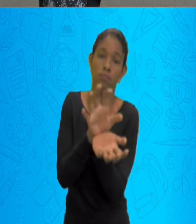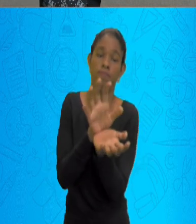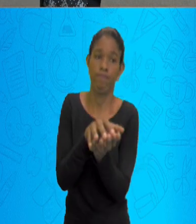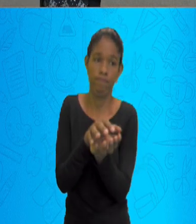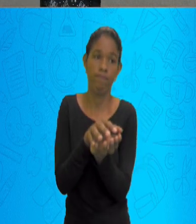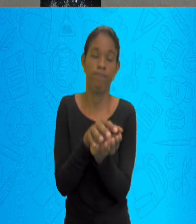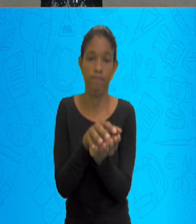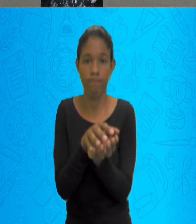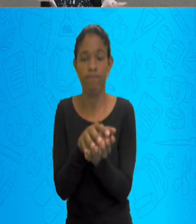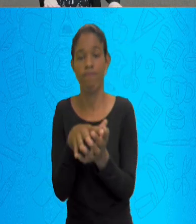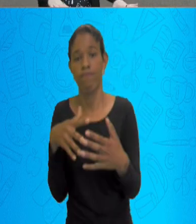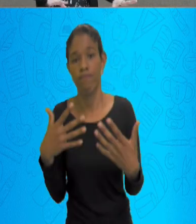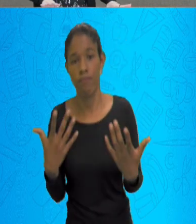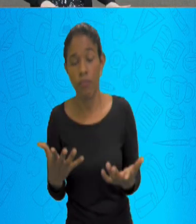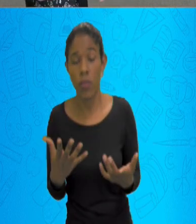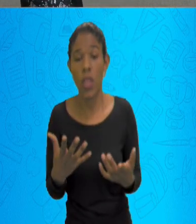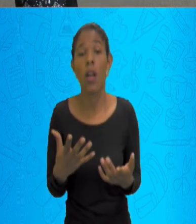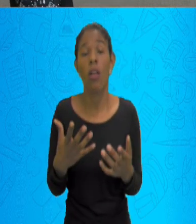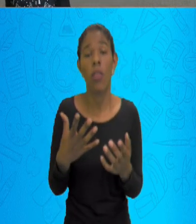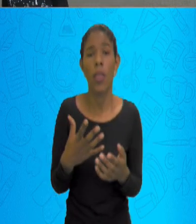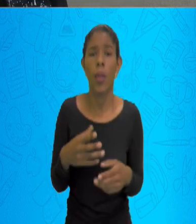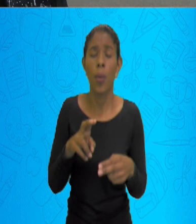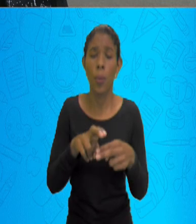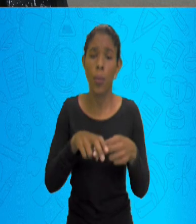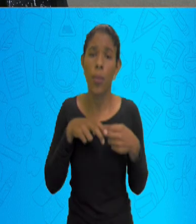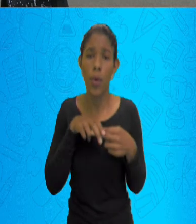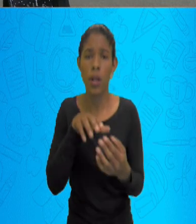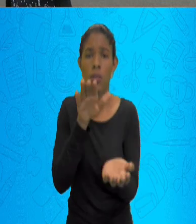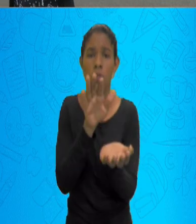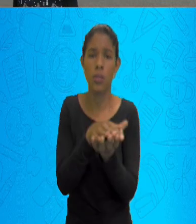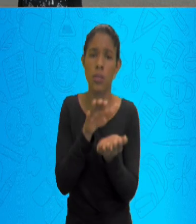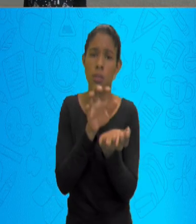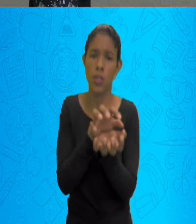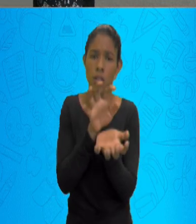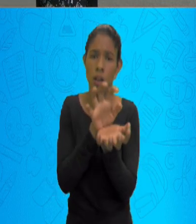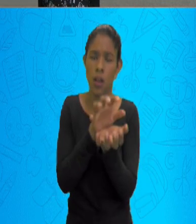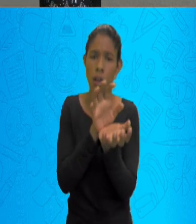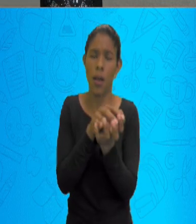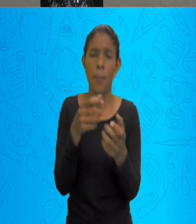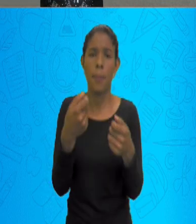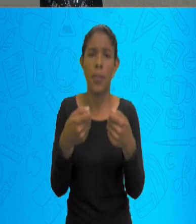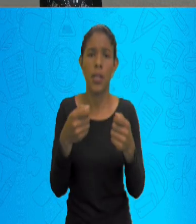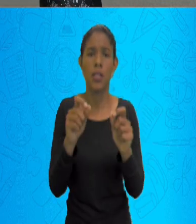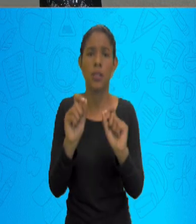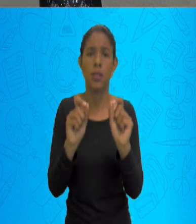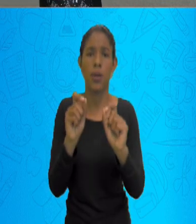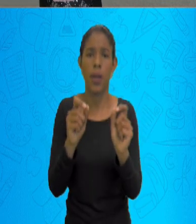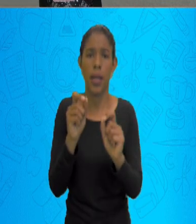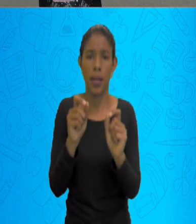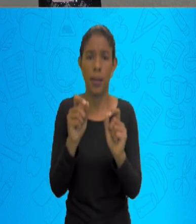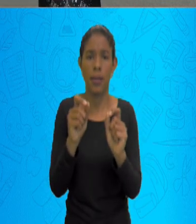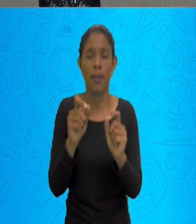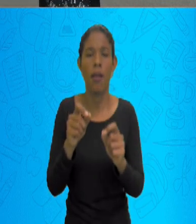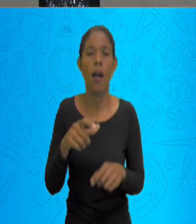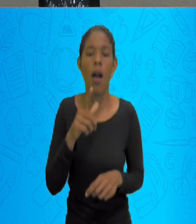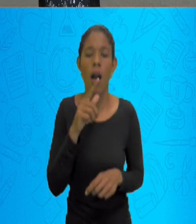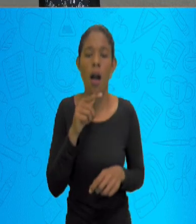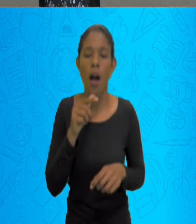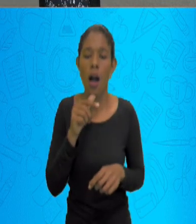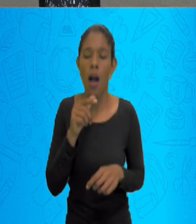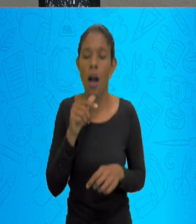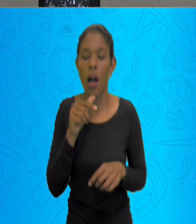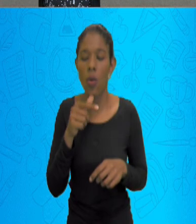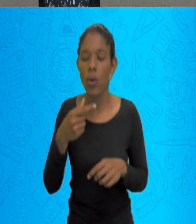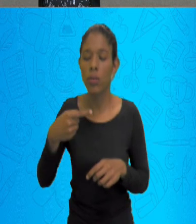ectodermo. Então, por isso ele precisa estar na água e às vezes também estar lá tomando sol, para que